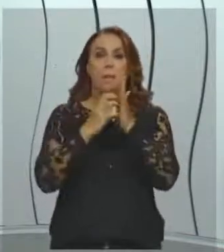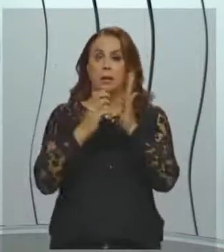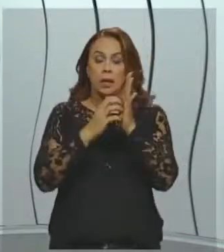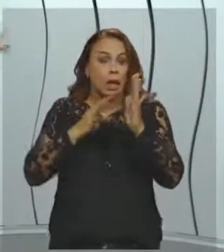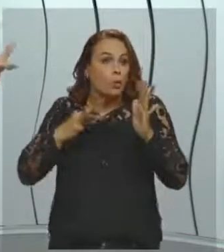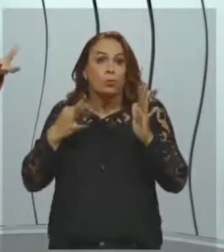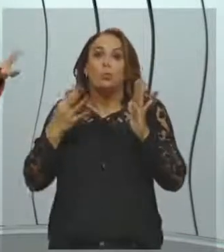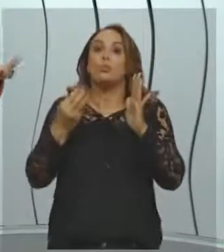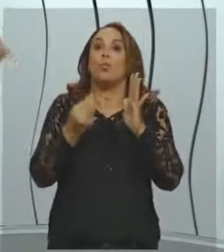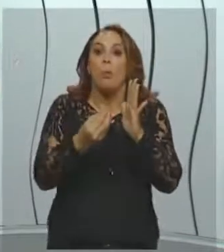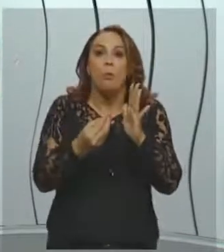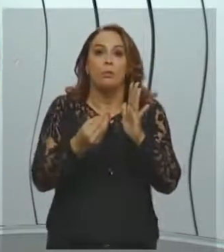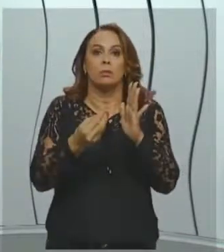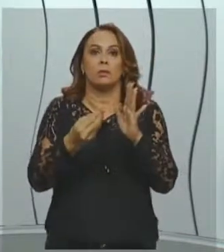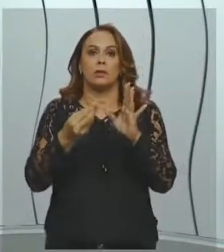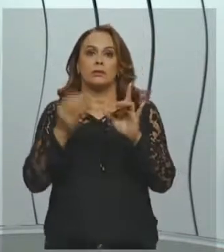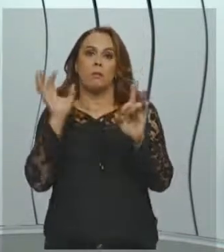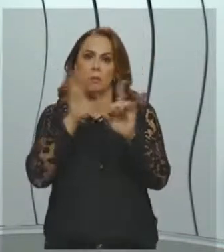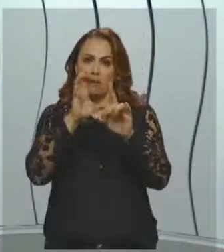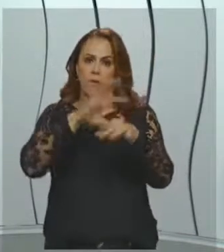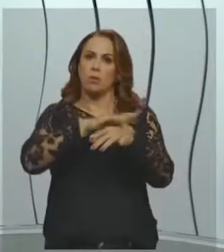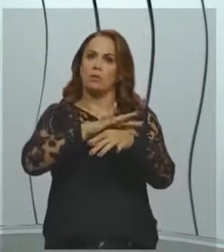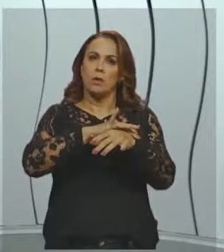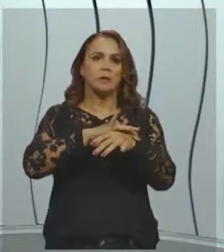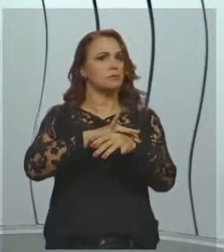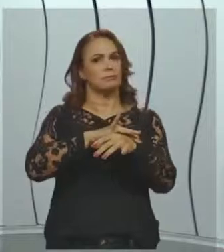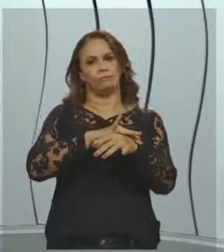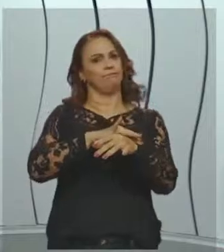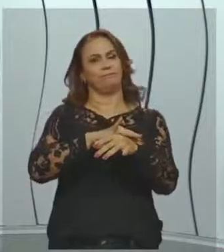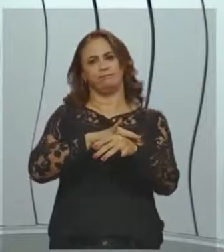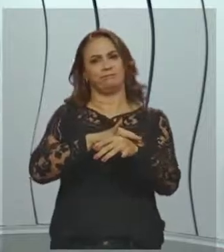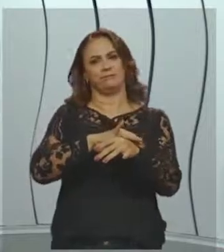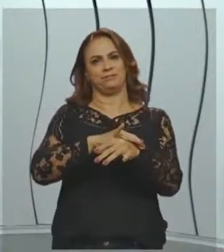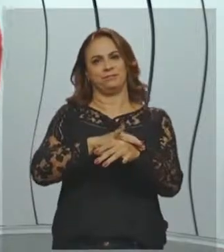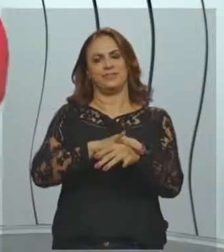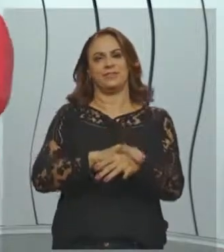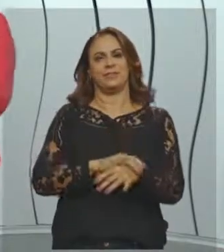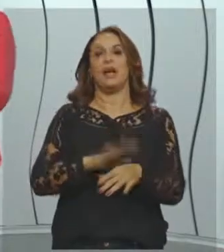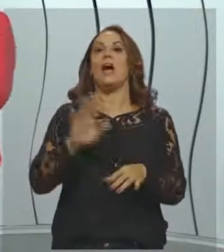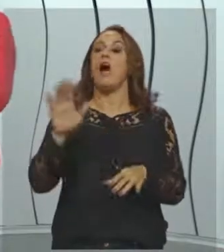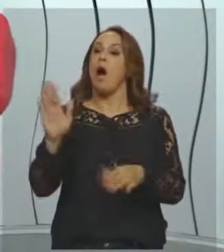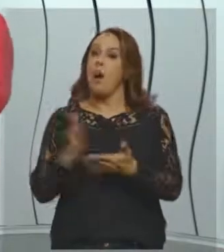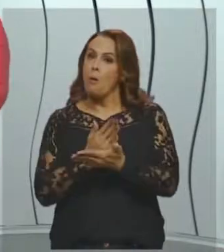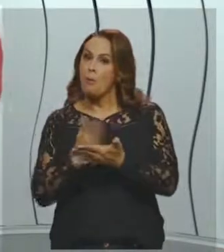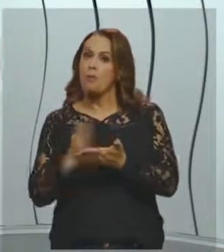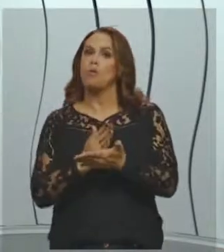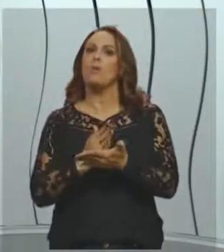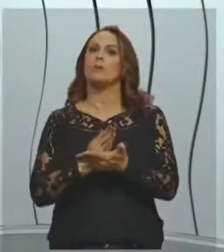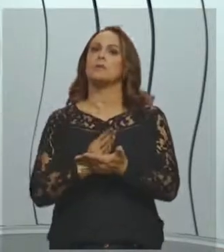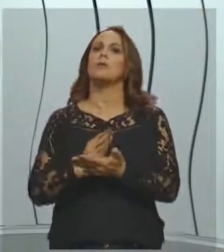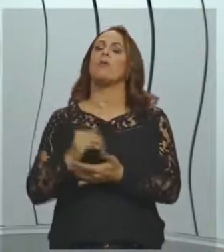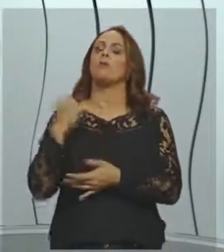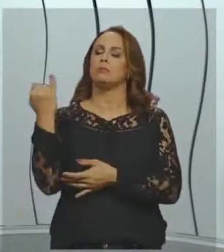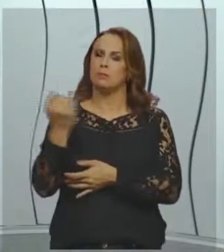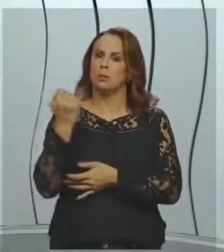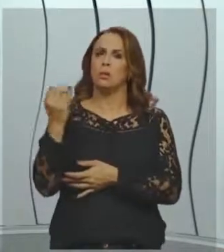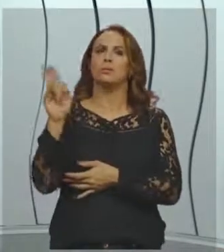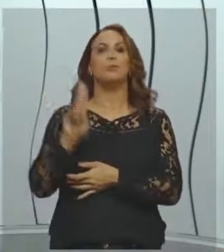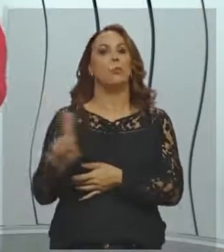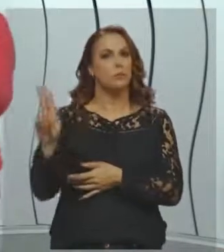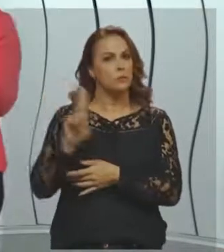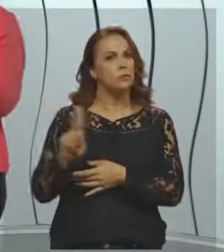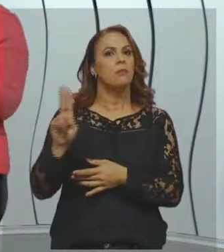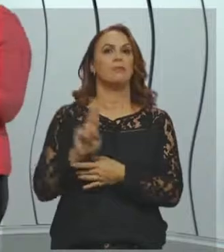algumas que são patogênicas, mas nós temos aquelas bactérias que são úteis. Quero conversar com você um pouquinho